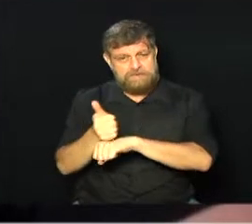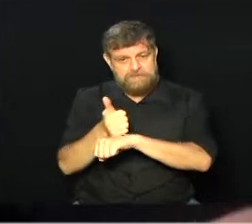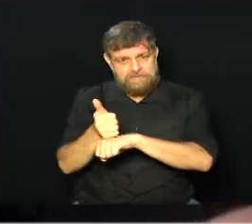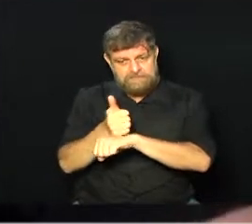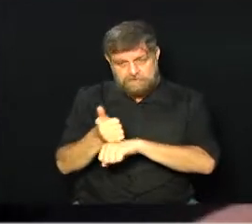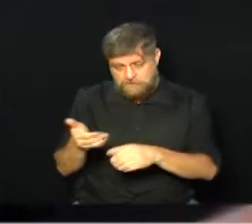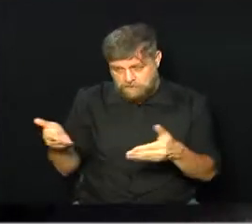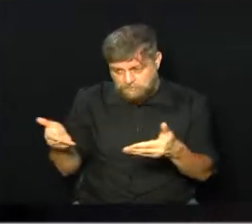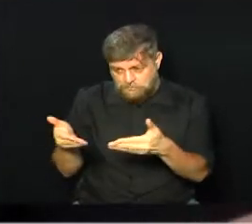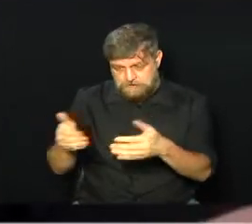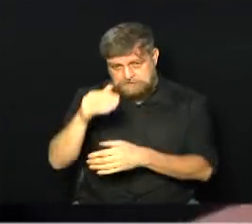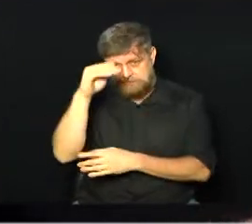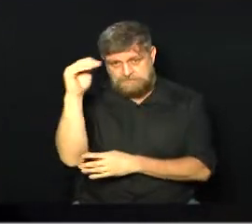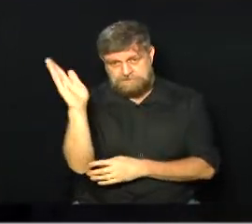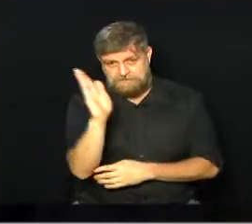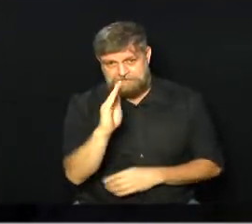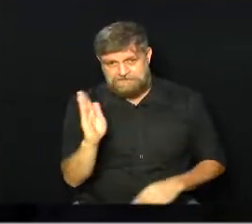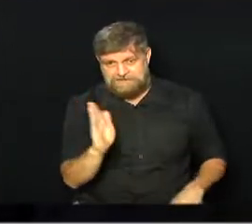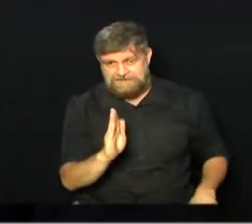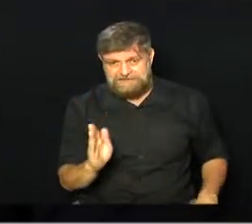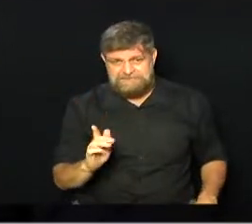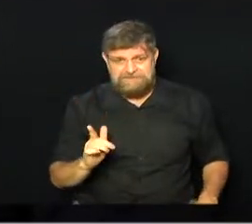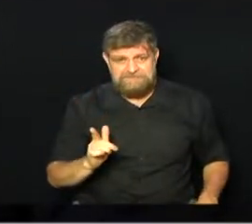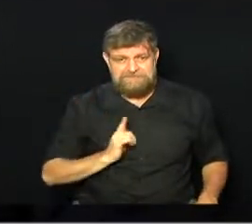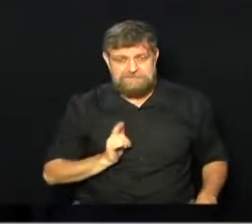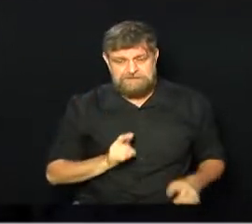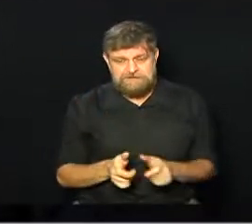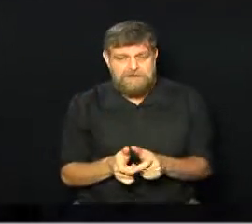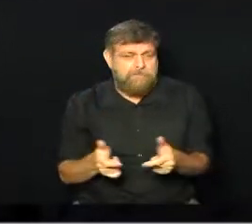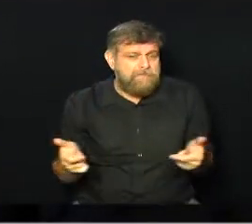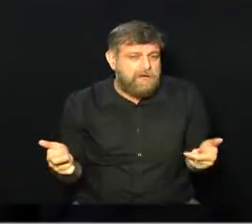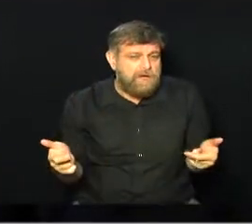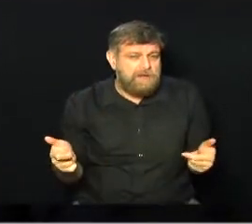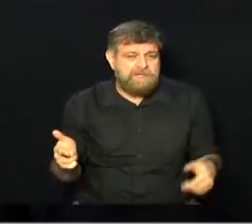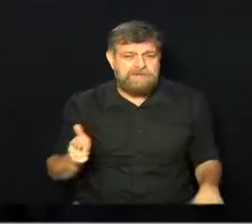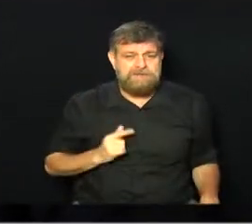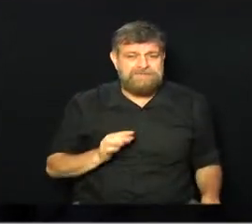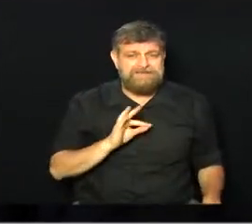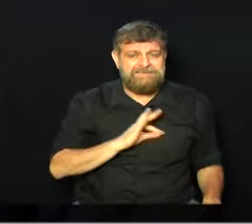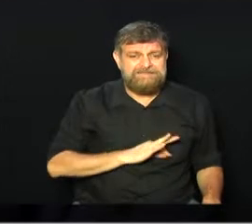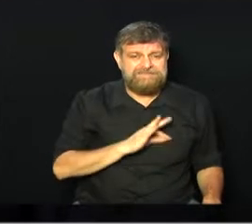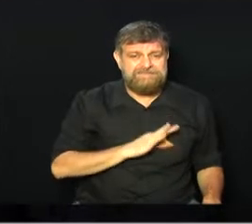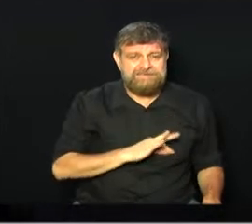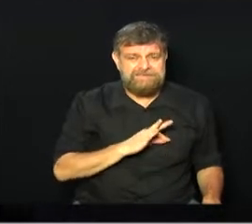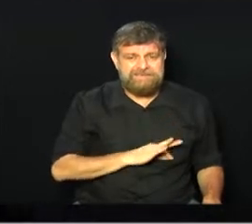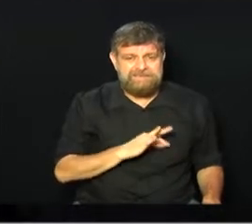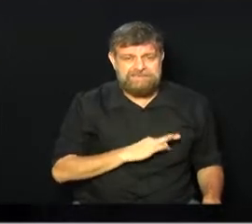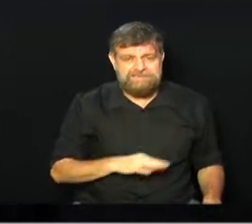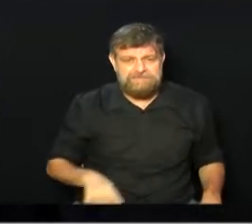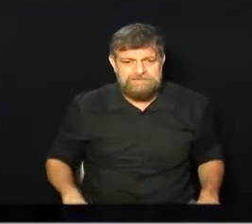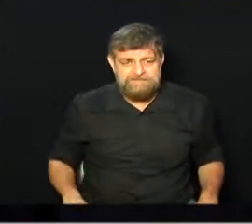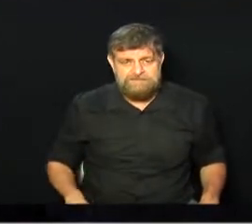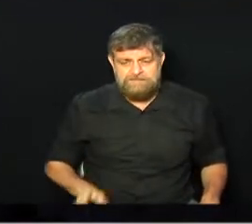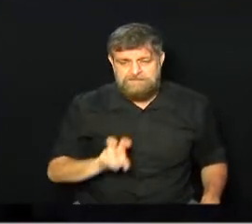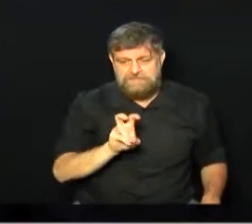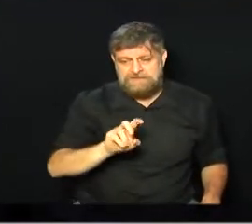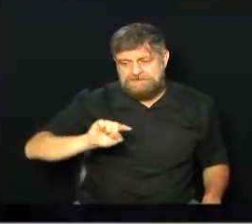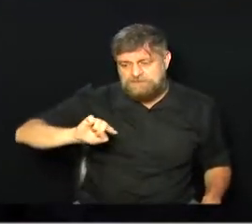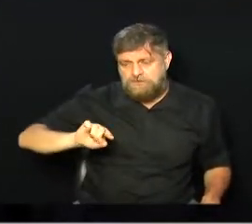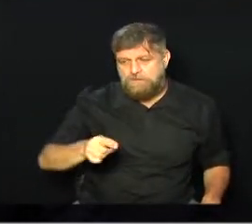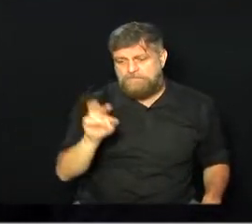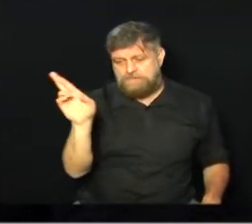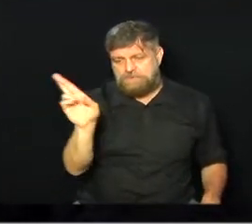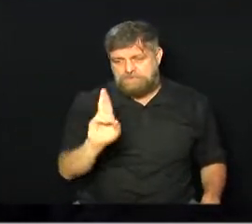do futebol brasileiro, são muitos, né? Ganham abaixo de 5 mil reais.